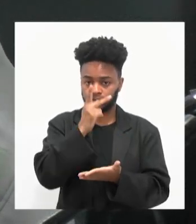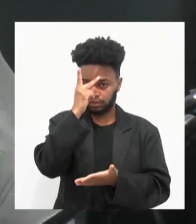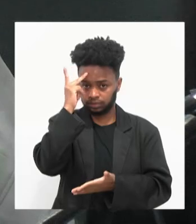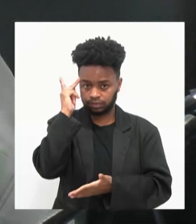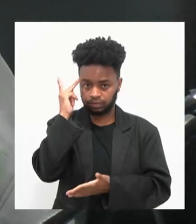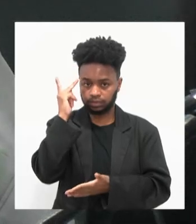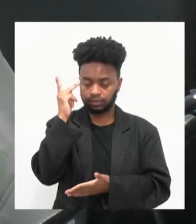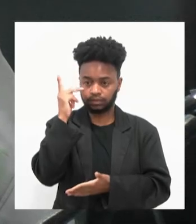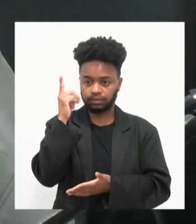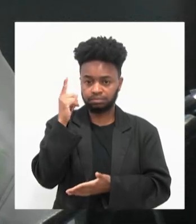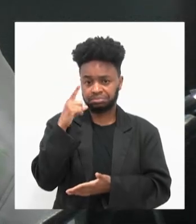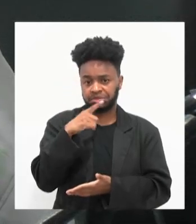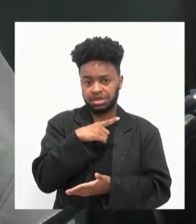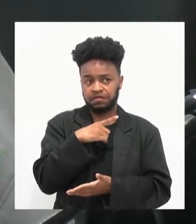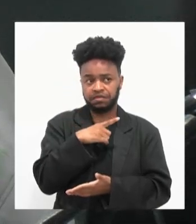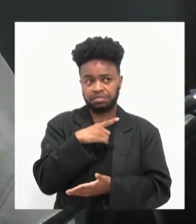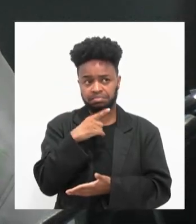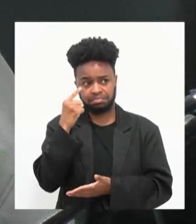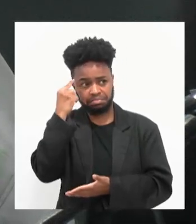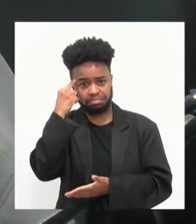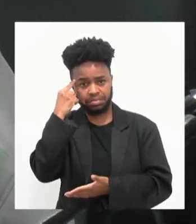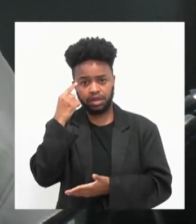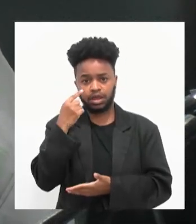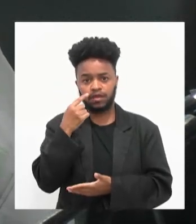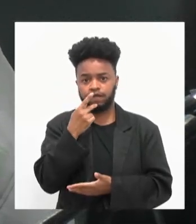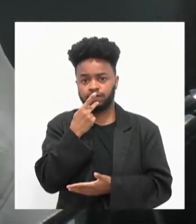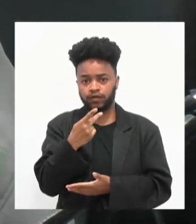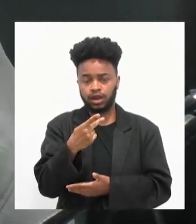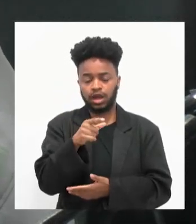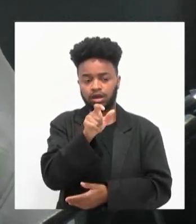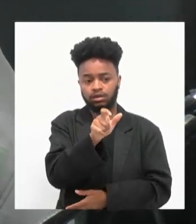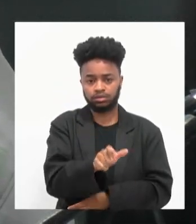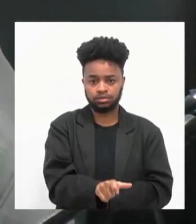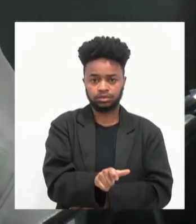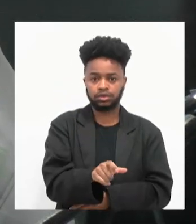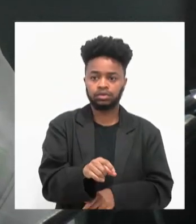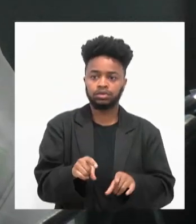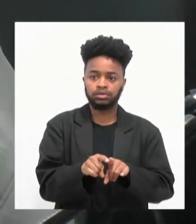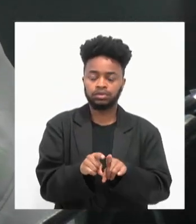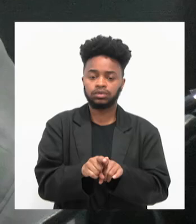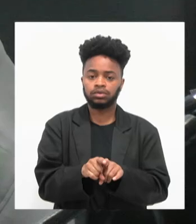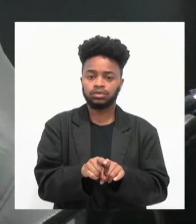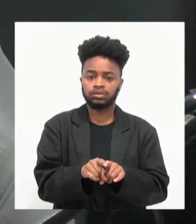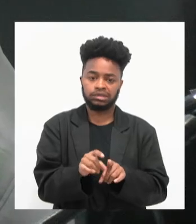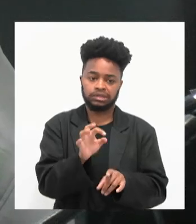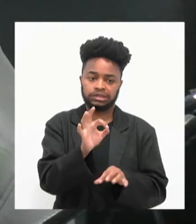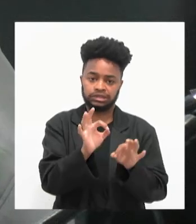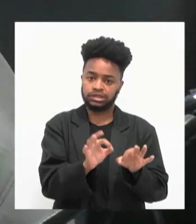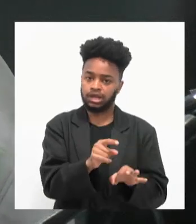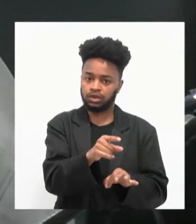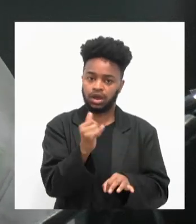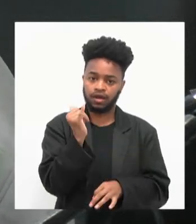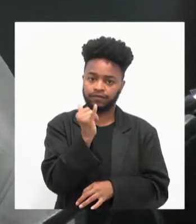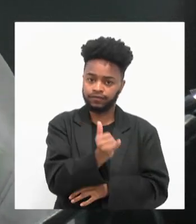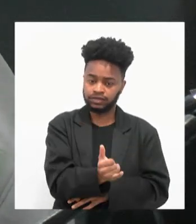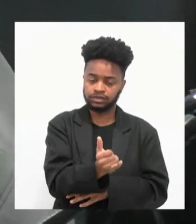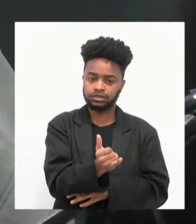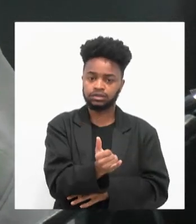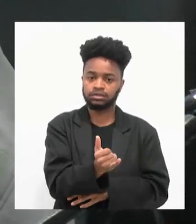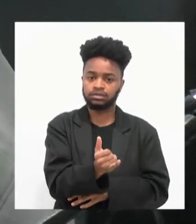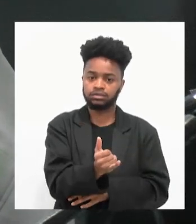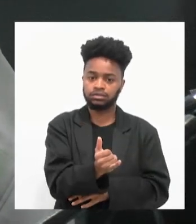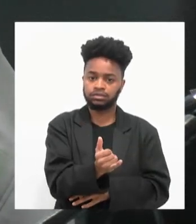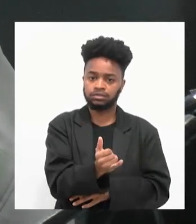o senso de chegar para o comandante, para quem é de direito, e avisar que estava tendo